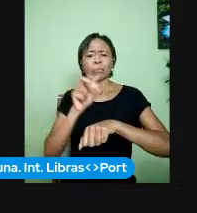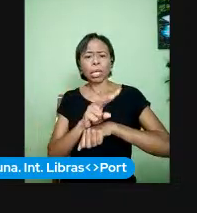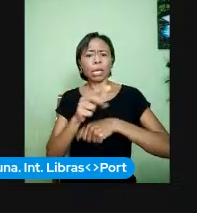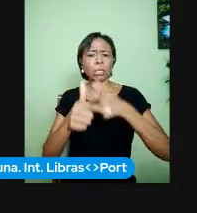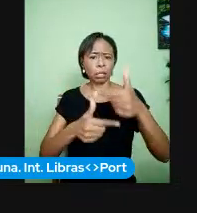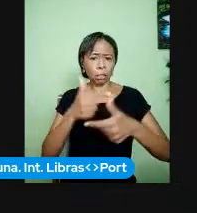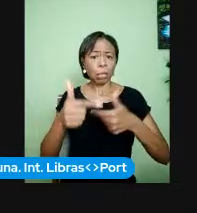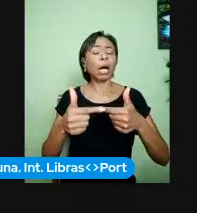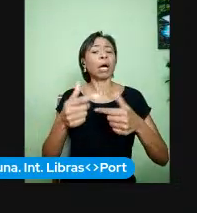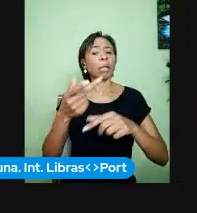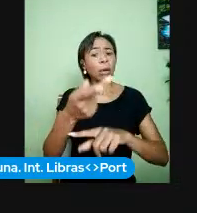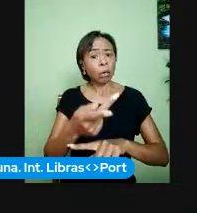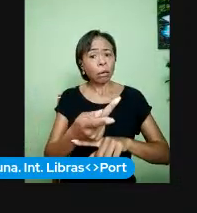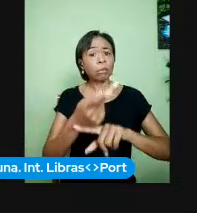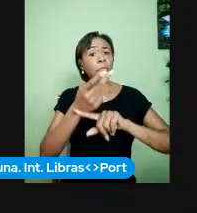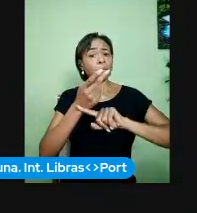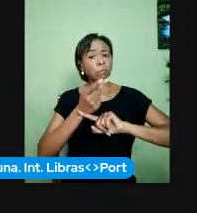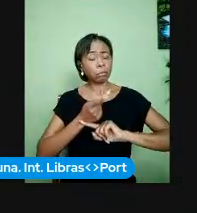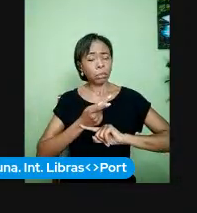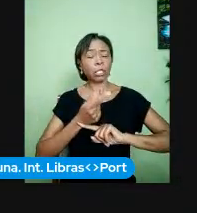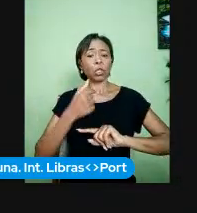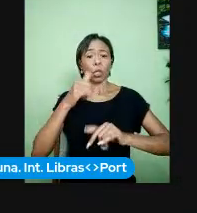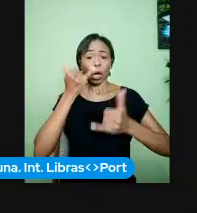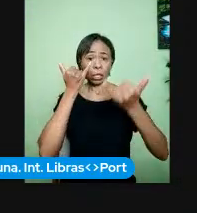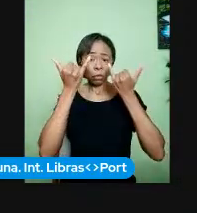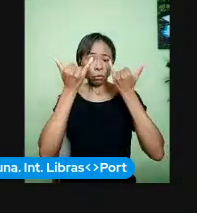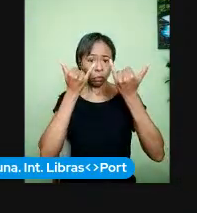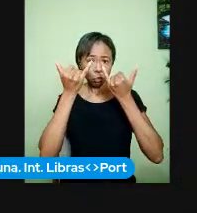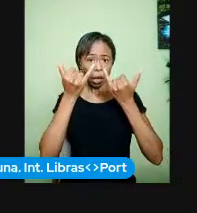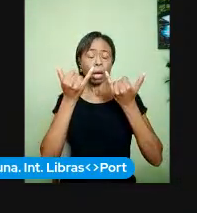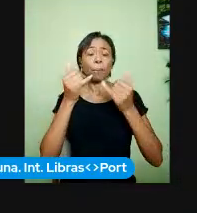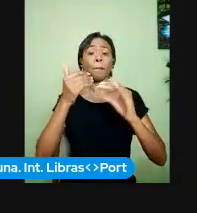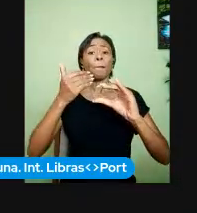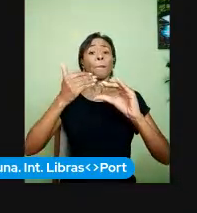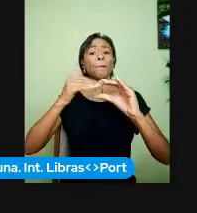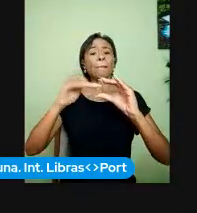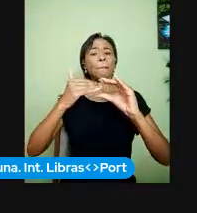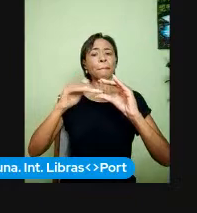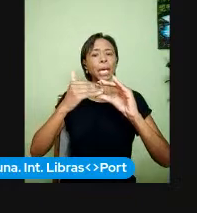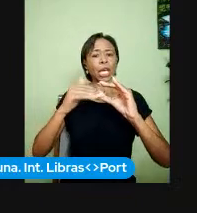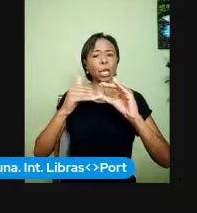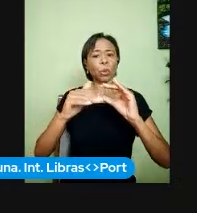disposição para informar. O e-mail do